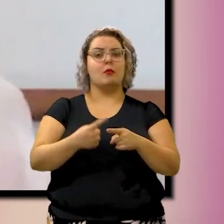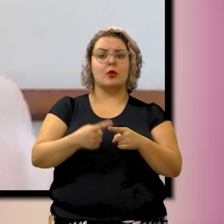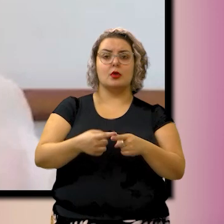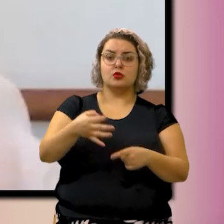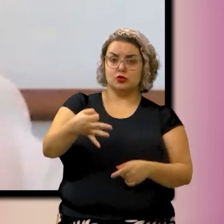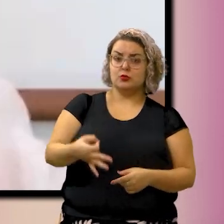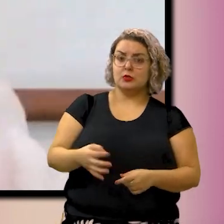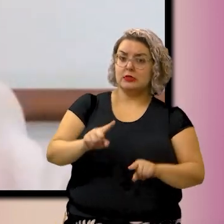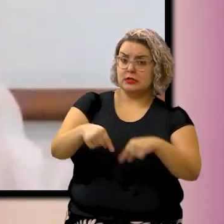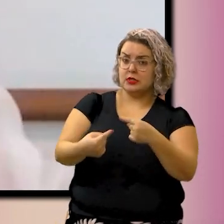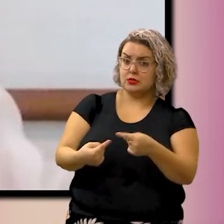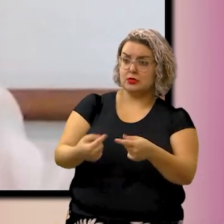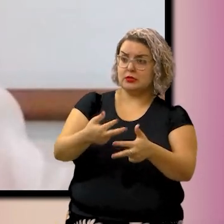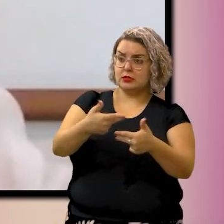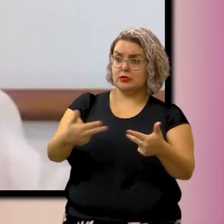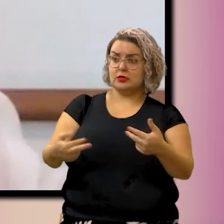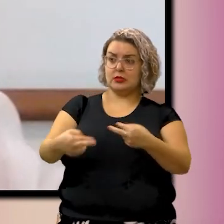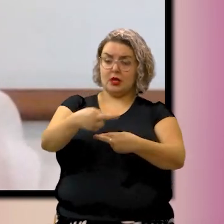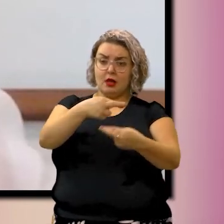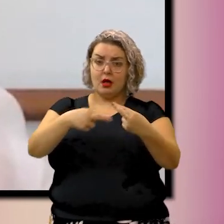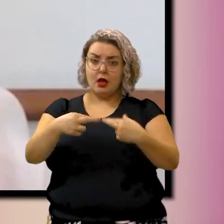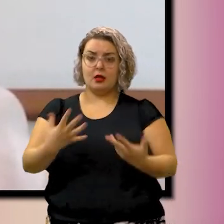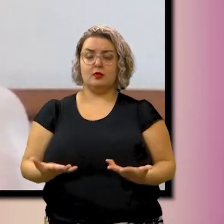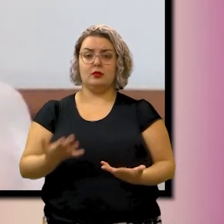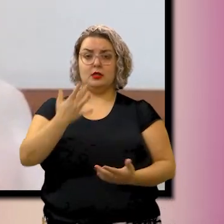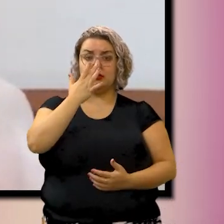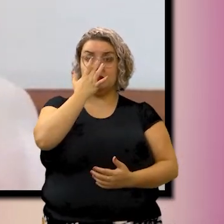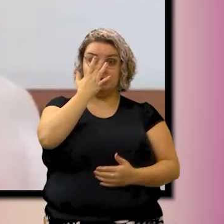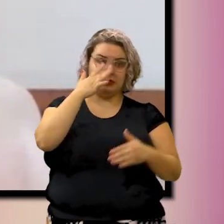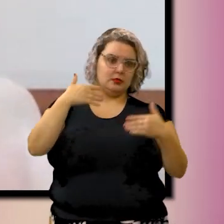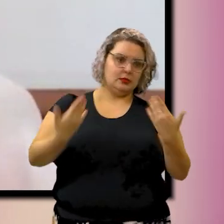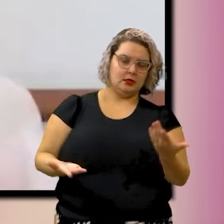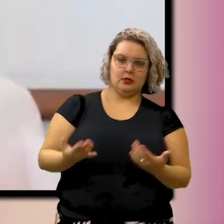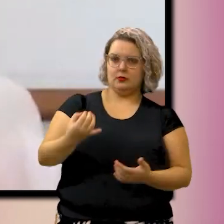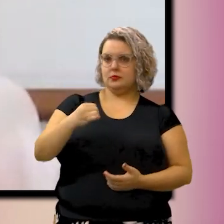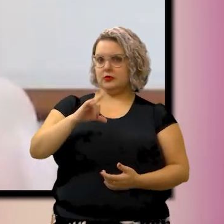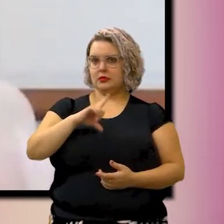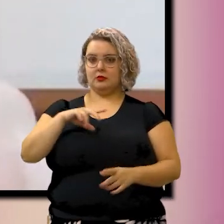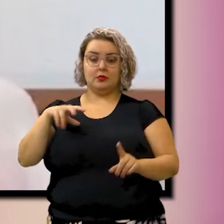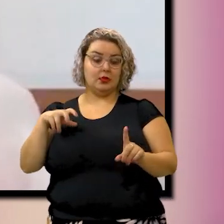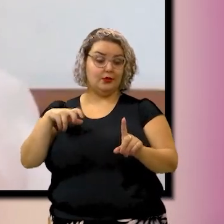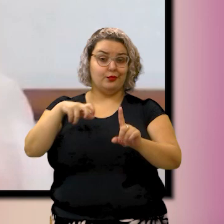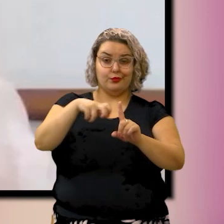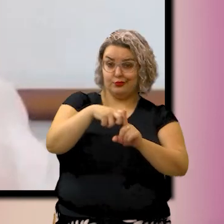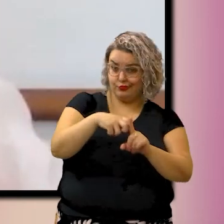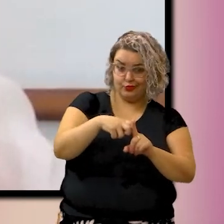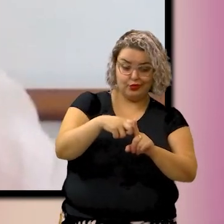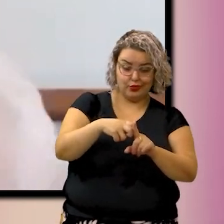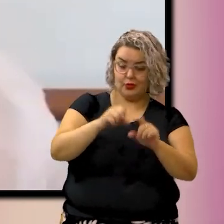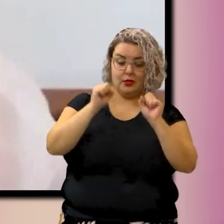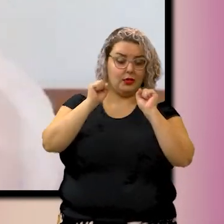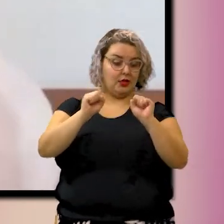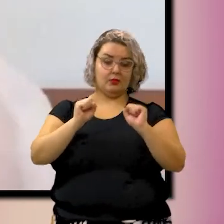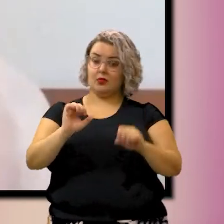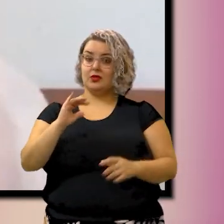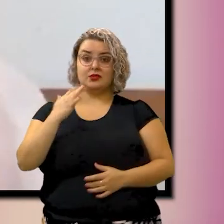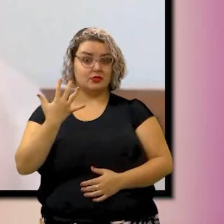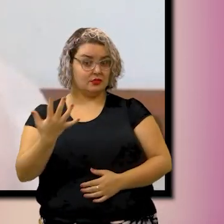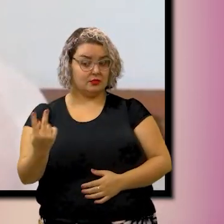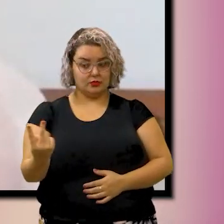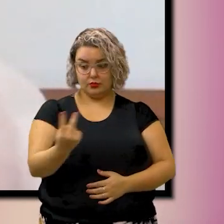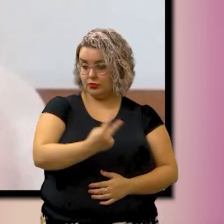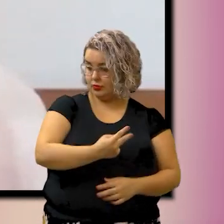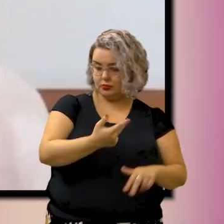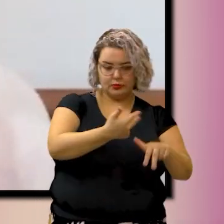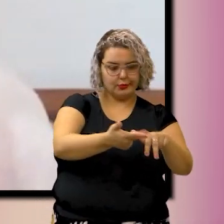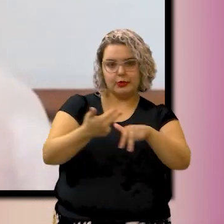porque a gente tem justamente esses outros fatores relacionados, né? Então, se você teve um acidente, ficou imobilizado, isso pode acontecer